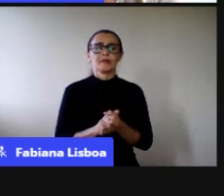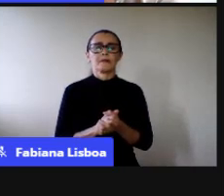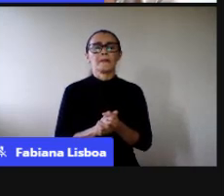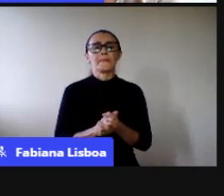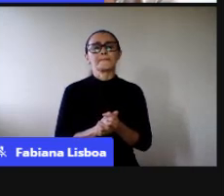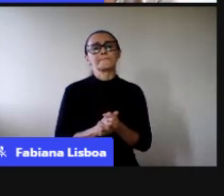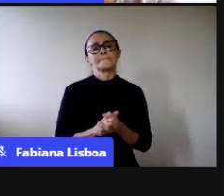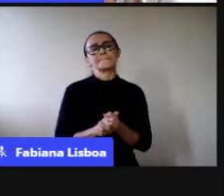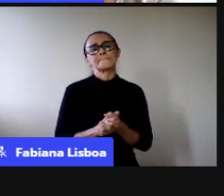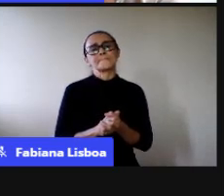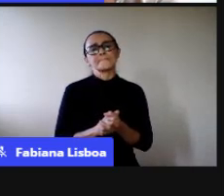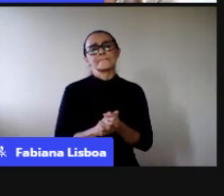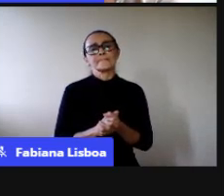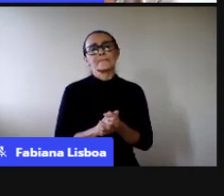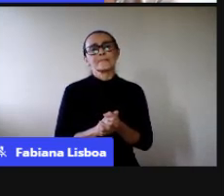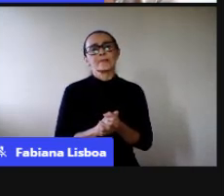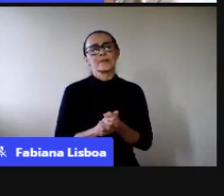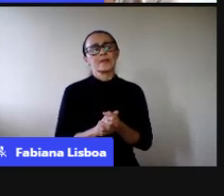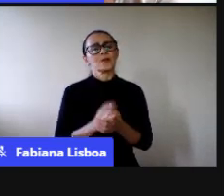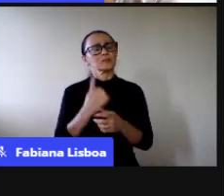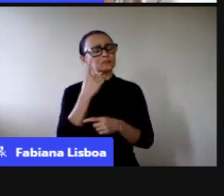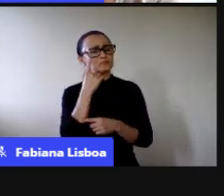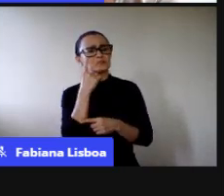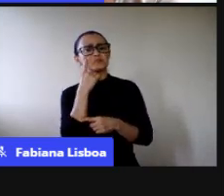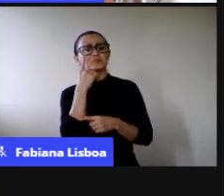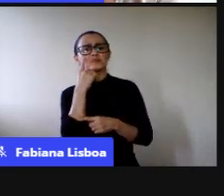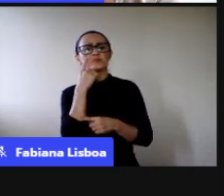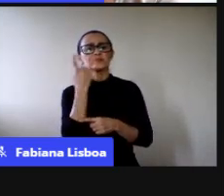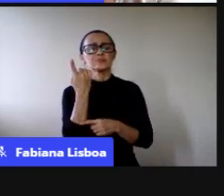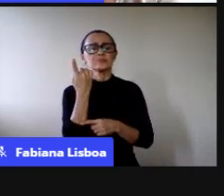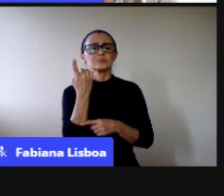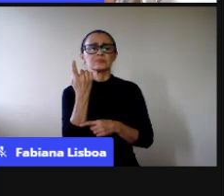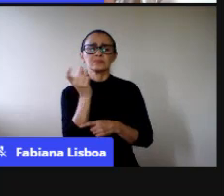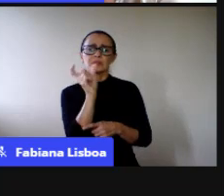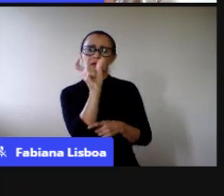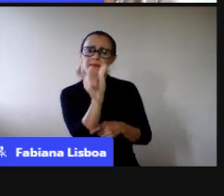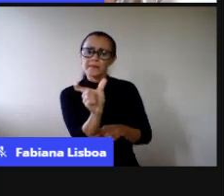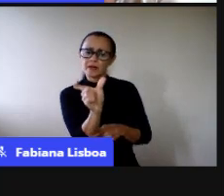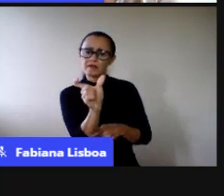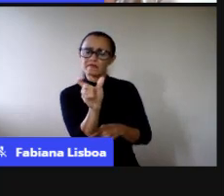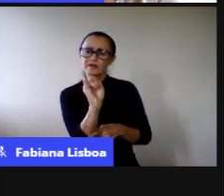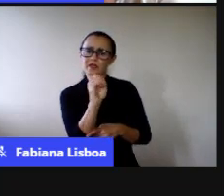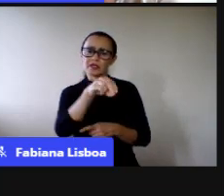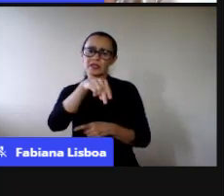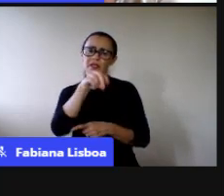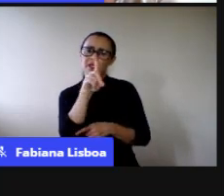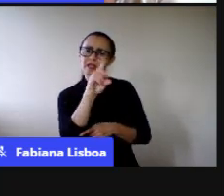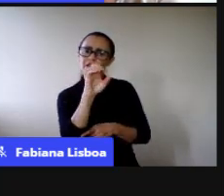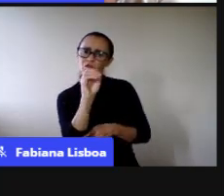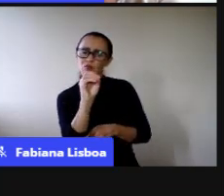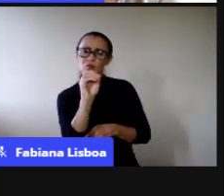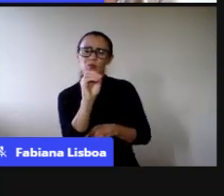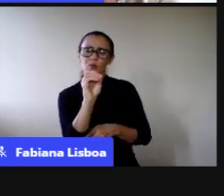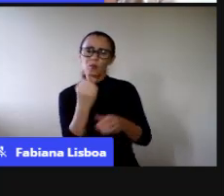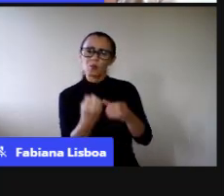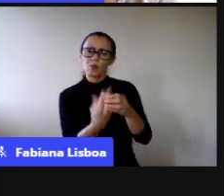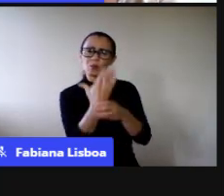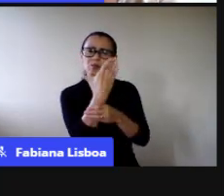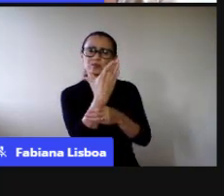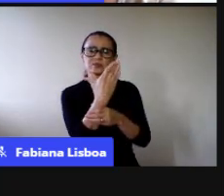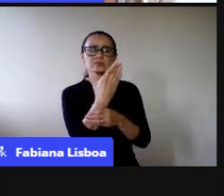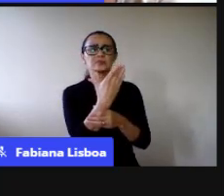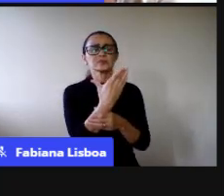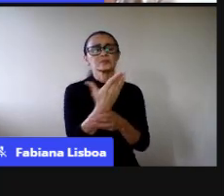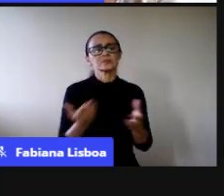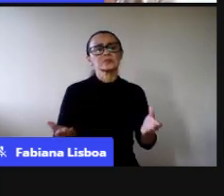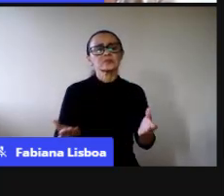Então, o que é bem interessante é que o termo índio, ele foi criado a partir de um erro